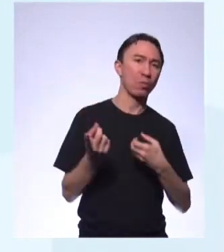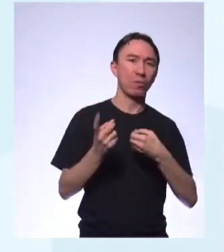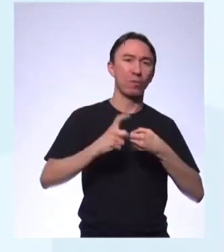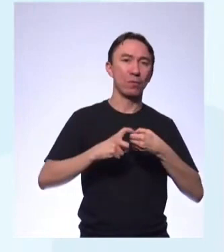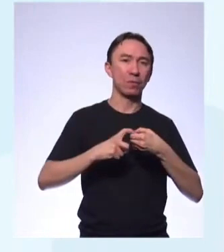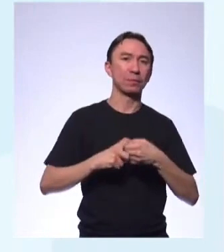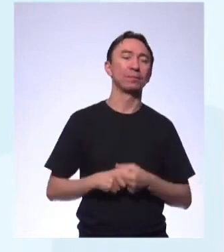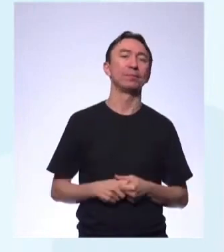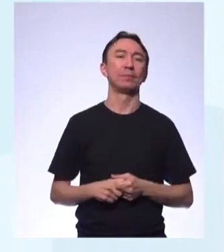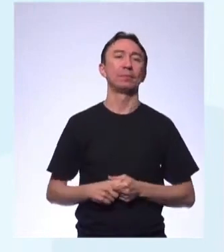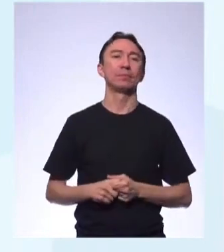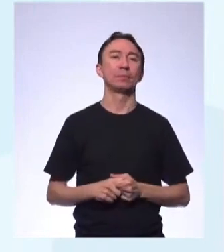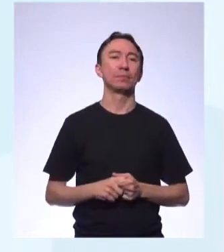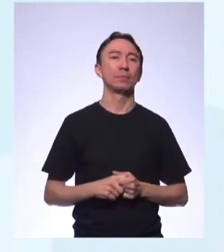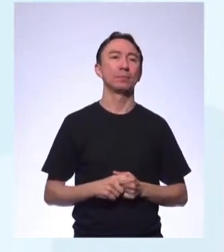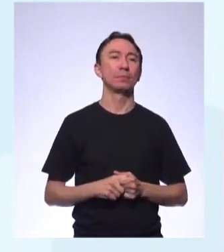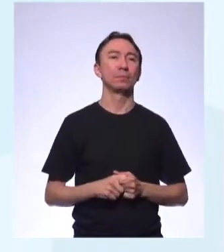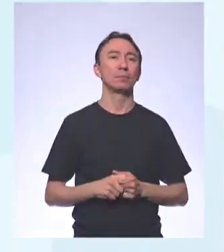volta.